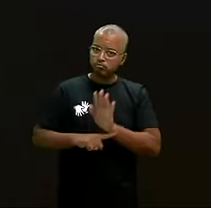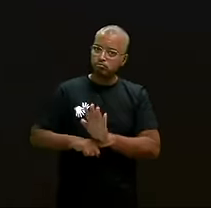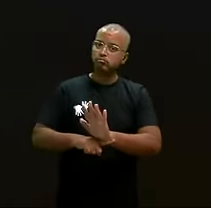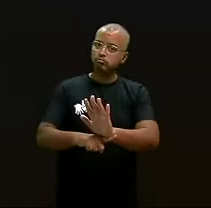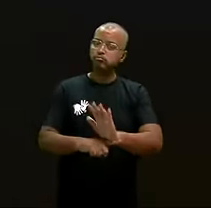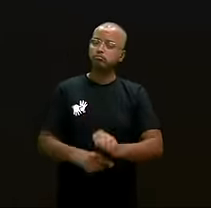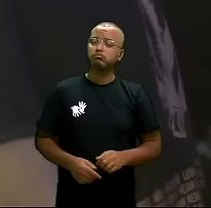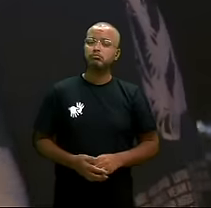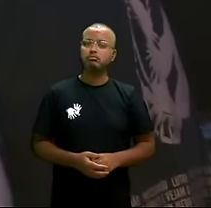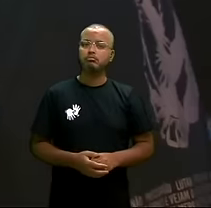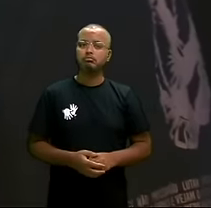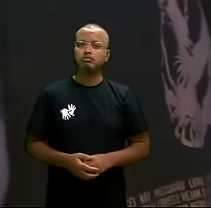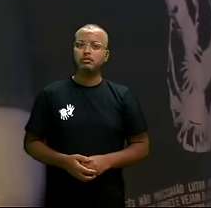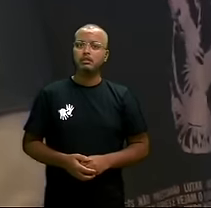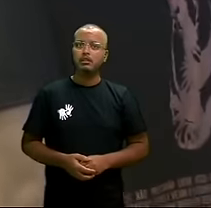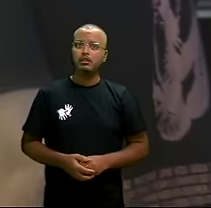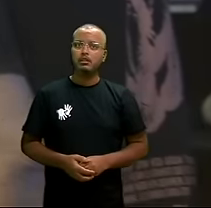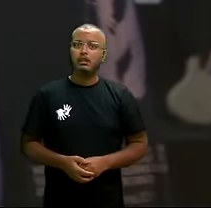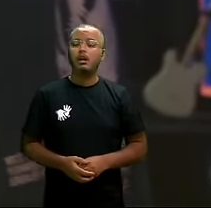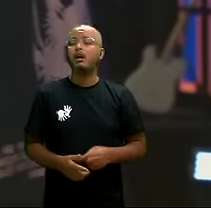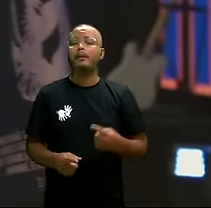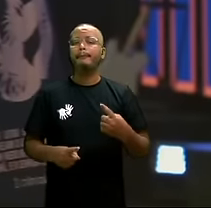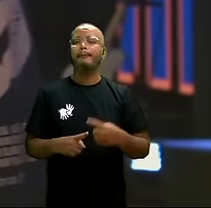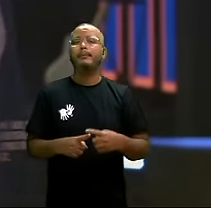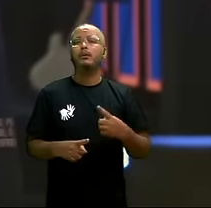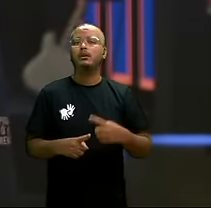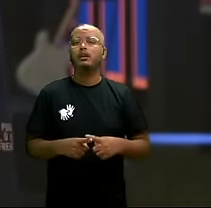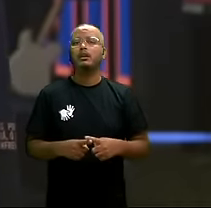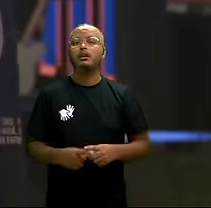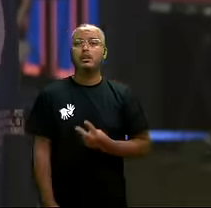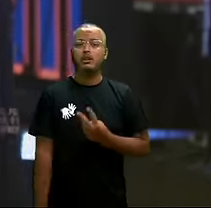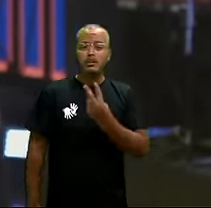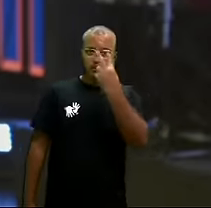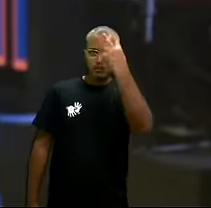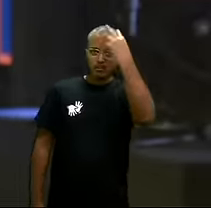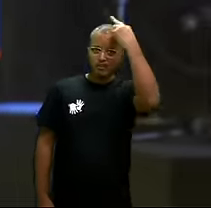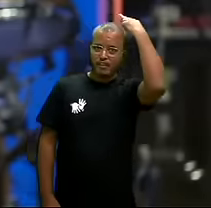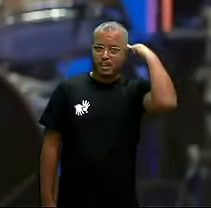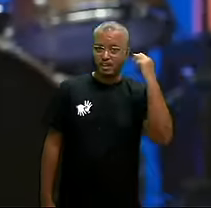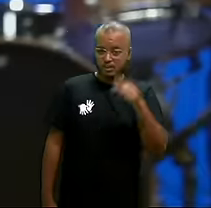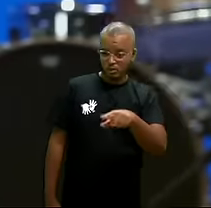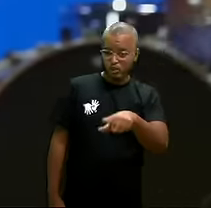com alguém, por que que Deus levanta um cara igual Venâncio, de mostarda e calça xadrez?